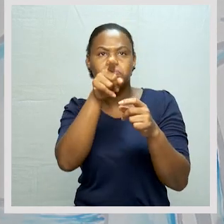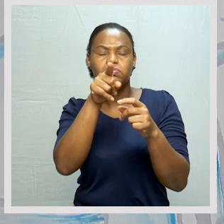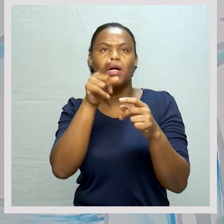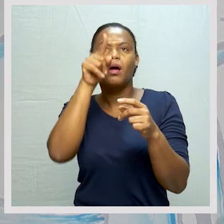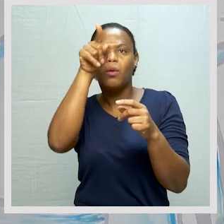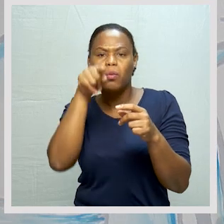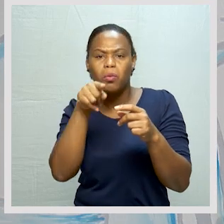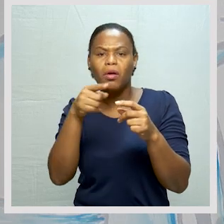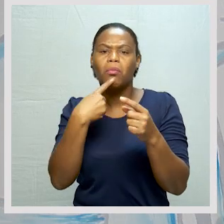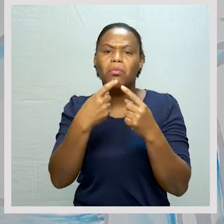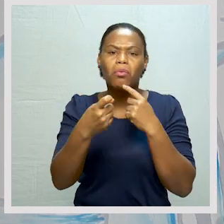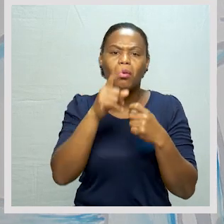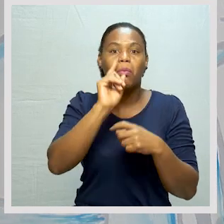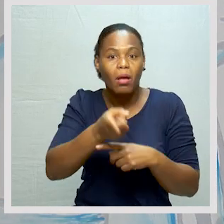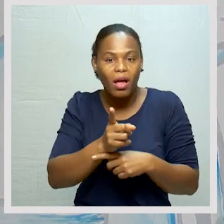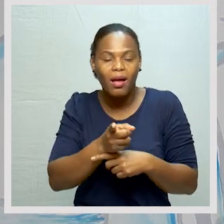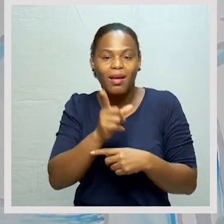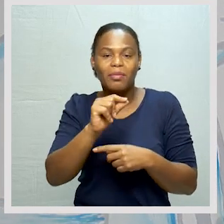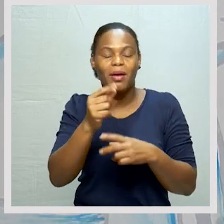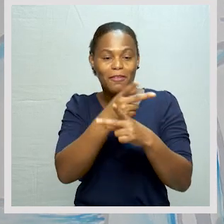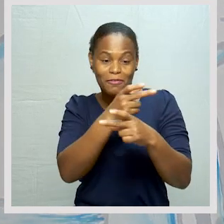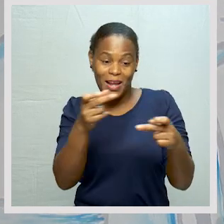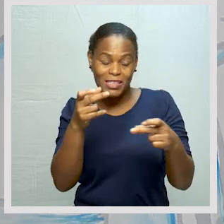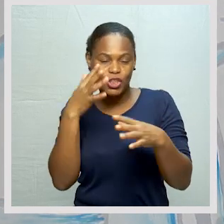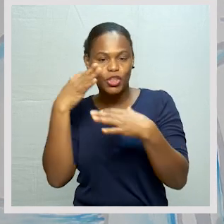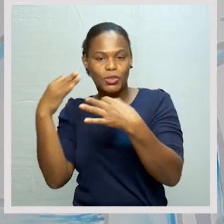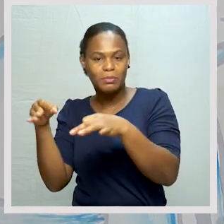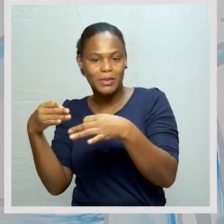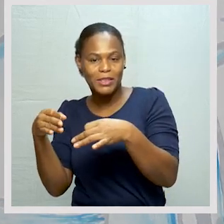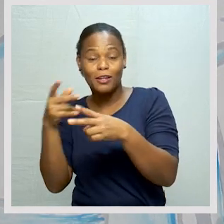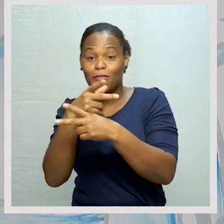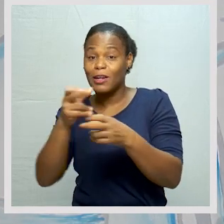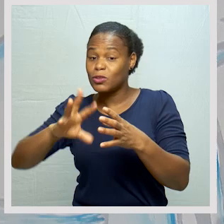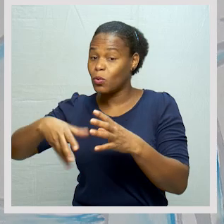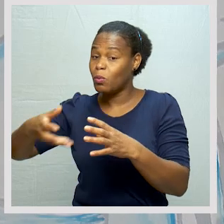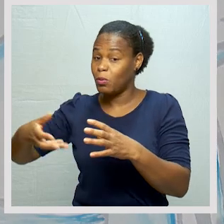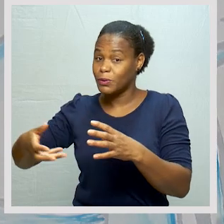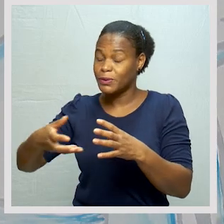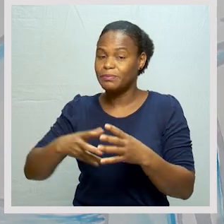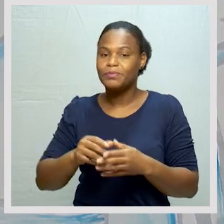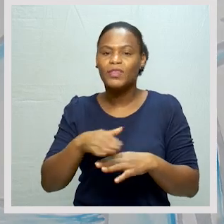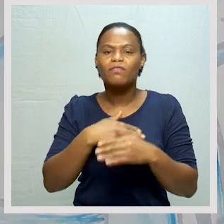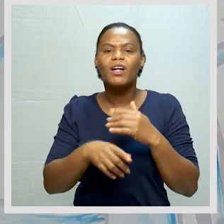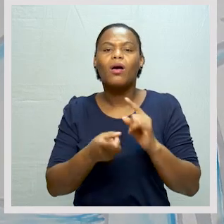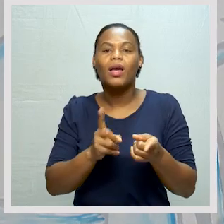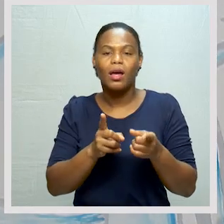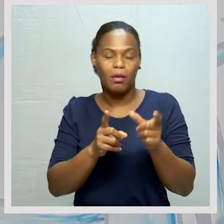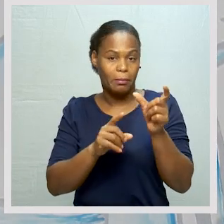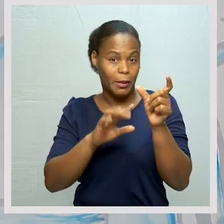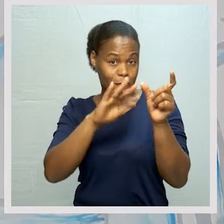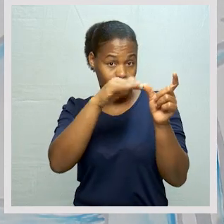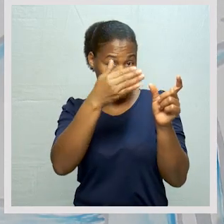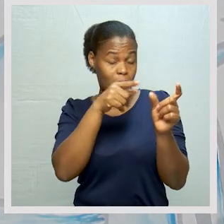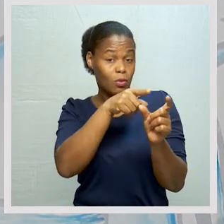interrogativa, exclamativa, imperativa, e temos frase simples e frase composta. O que nós vamos fazer aqui é ler